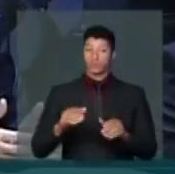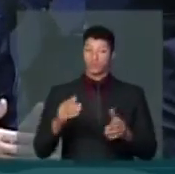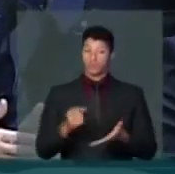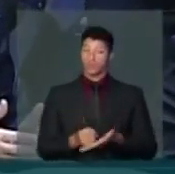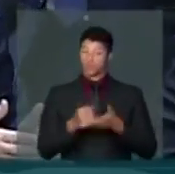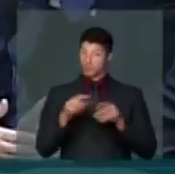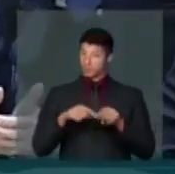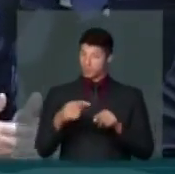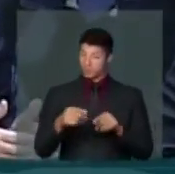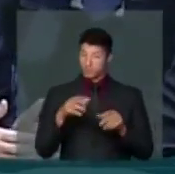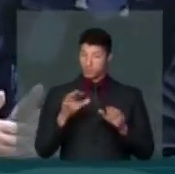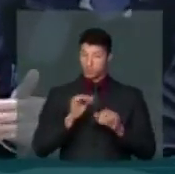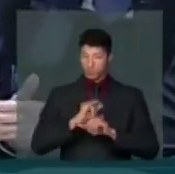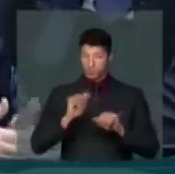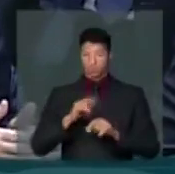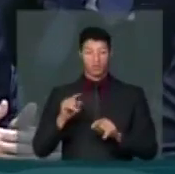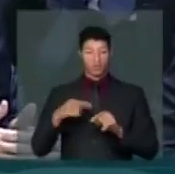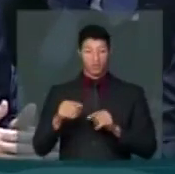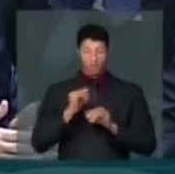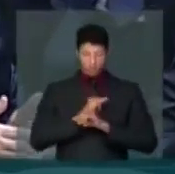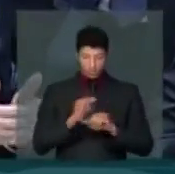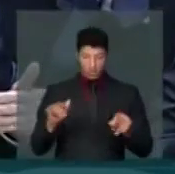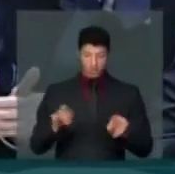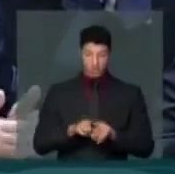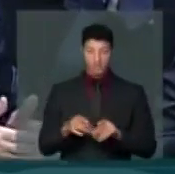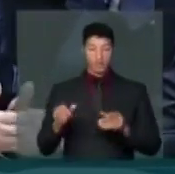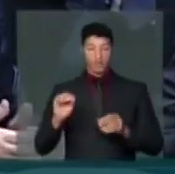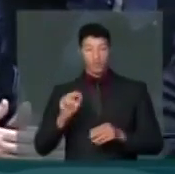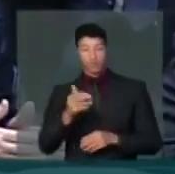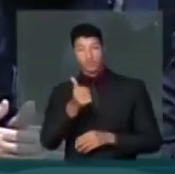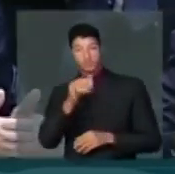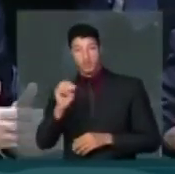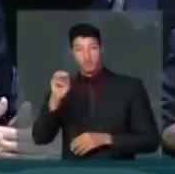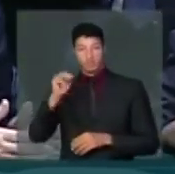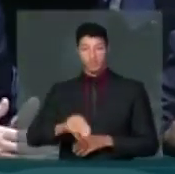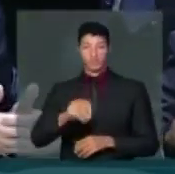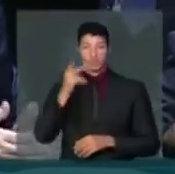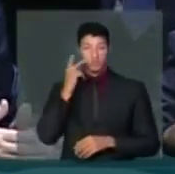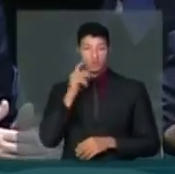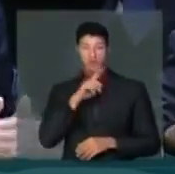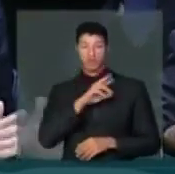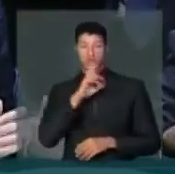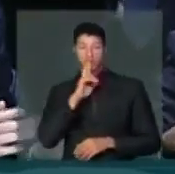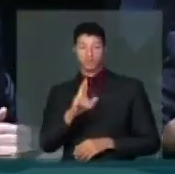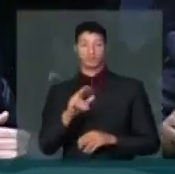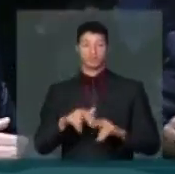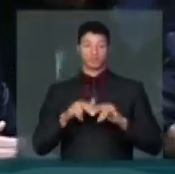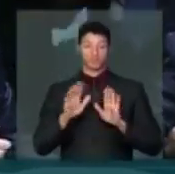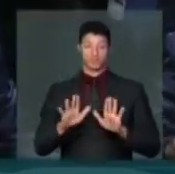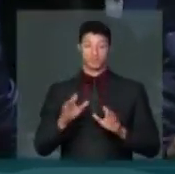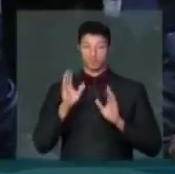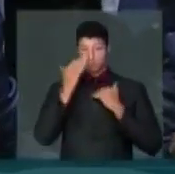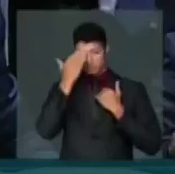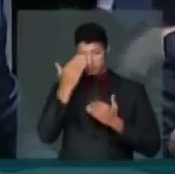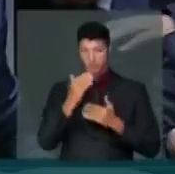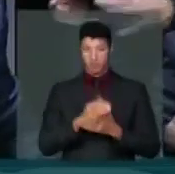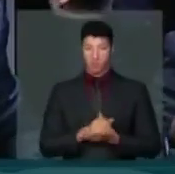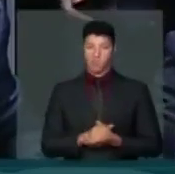autor do requerimento, eu anunciei que concederia 10 minutos para que ele o respondesse. Foi isso. Muito obrigado.